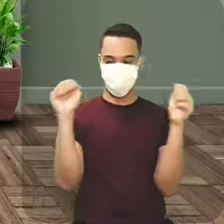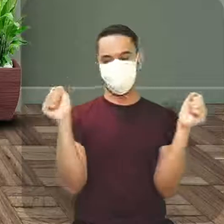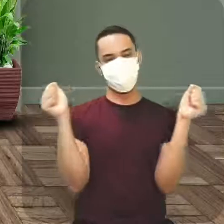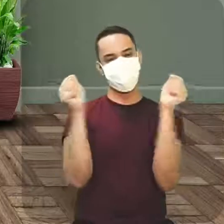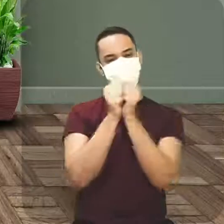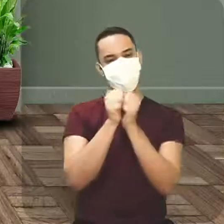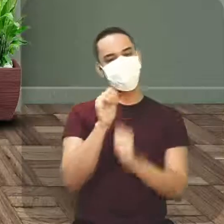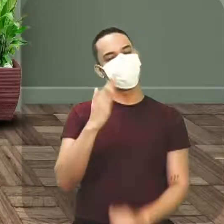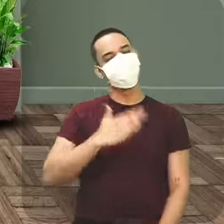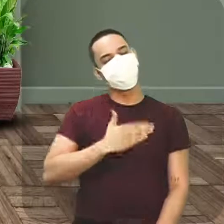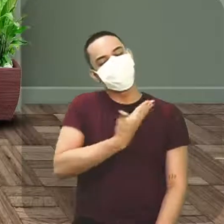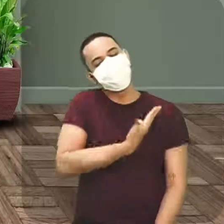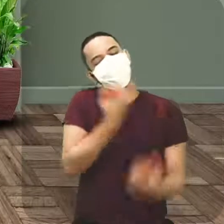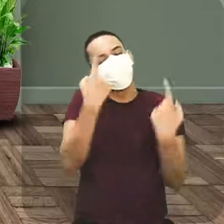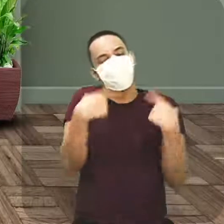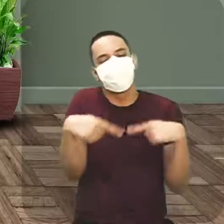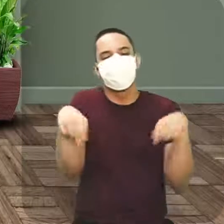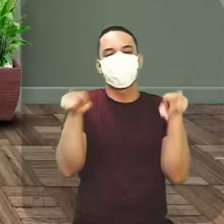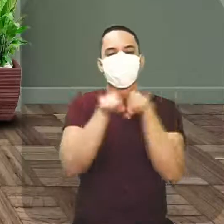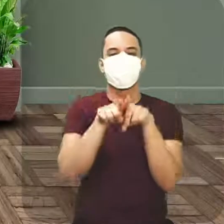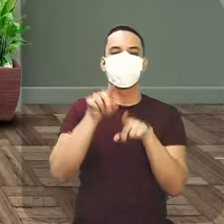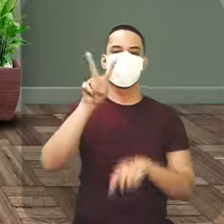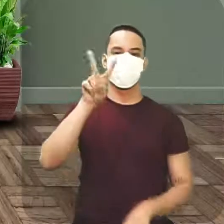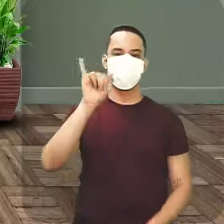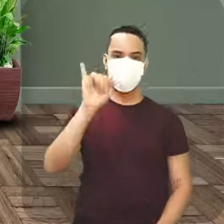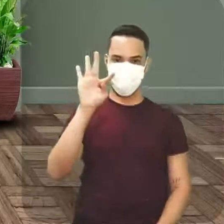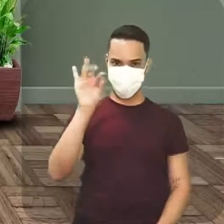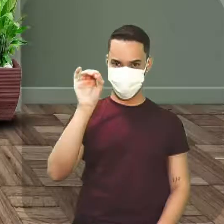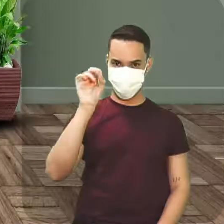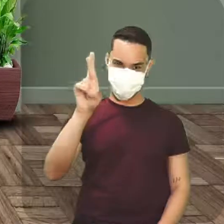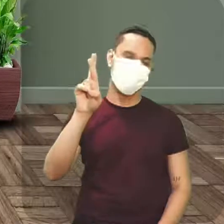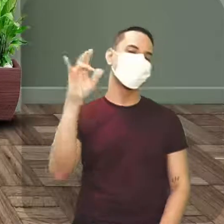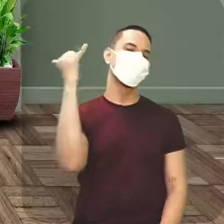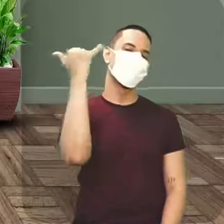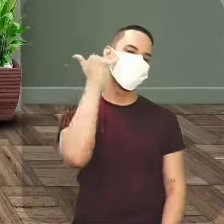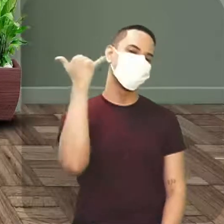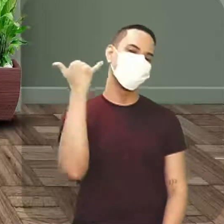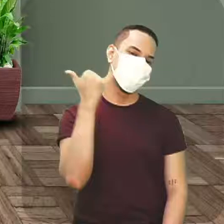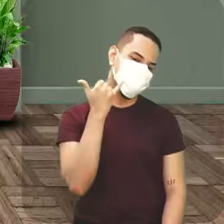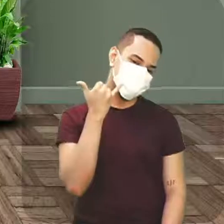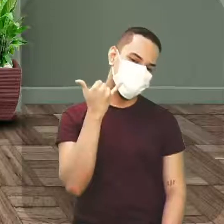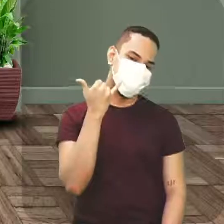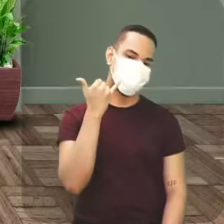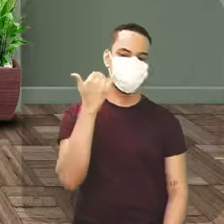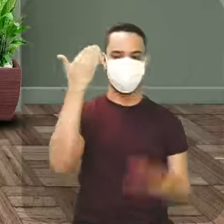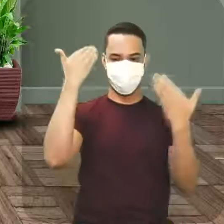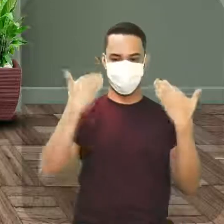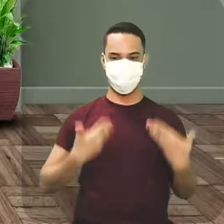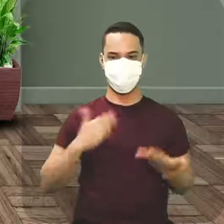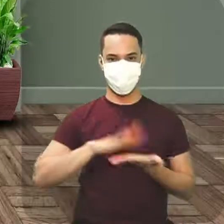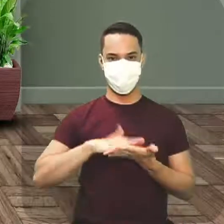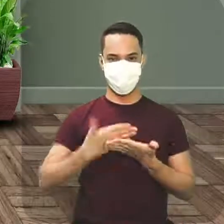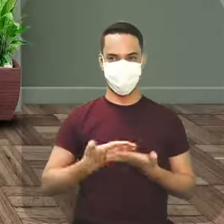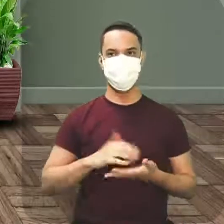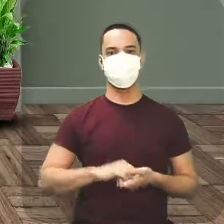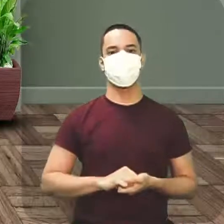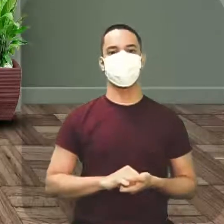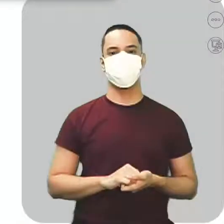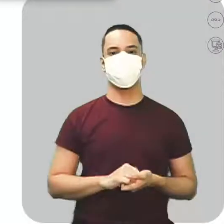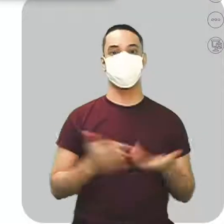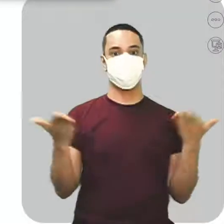o meu parceiro, Victor Aguiar. Vamos lá? Hoje nós vamos